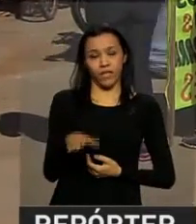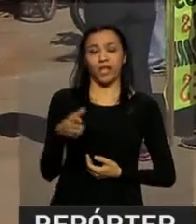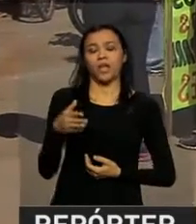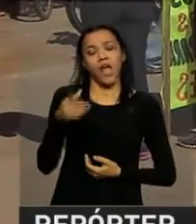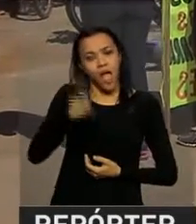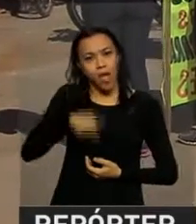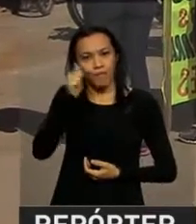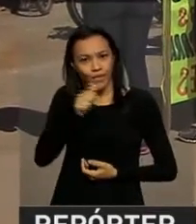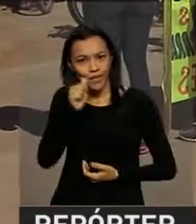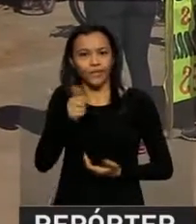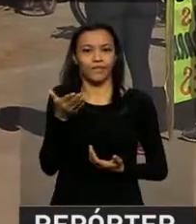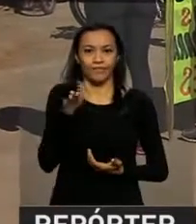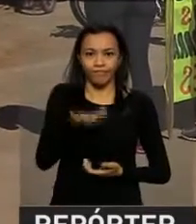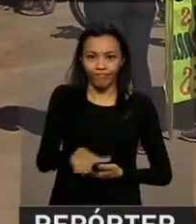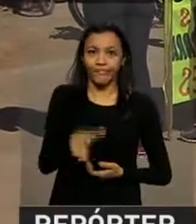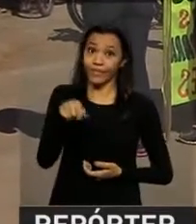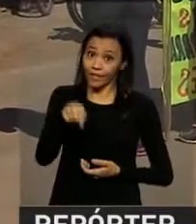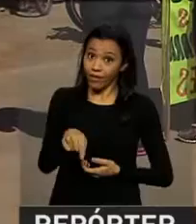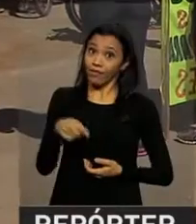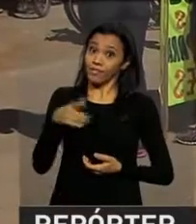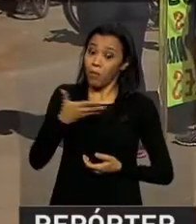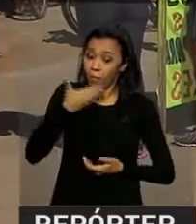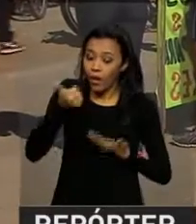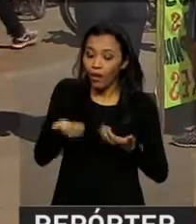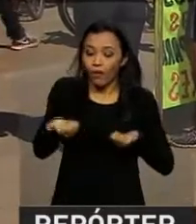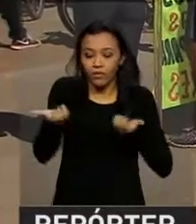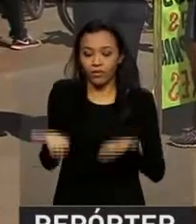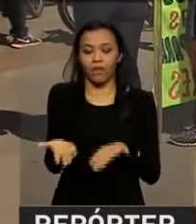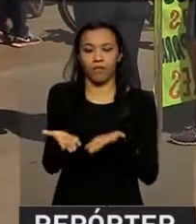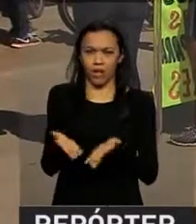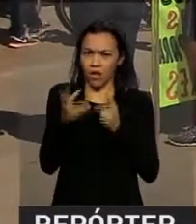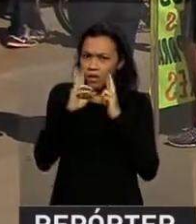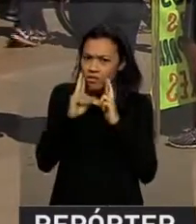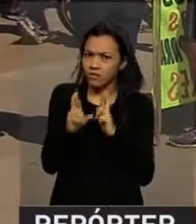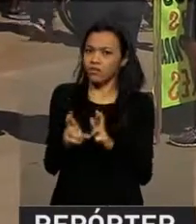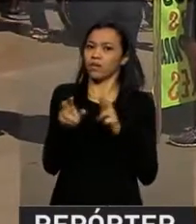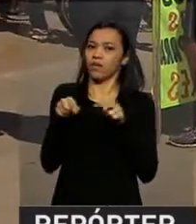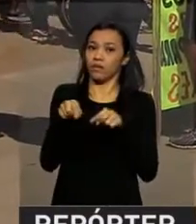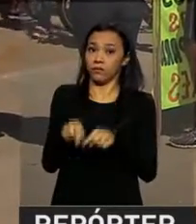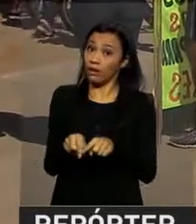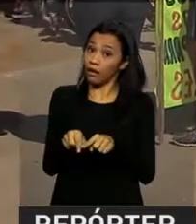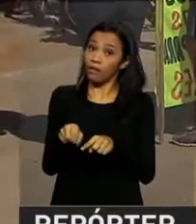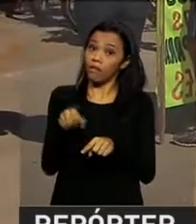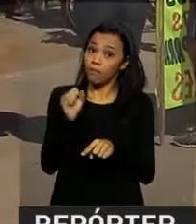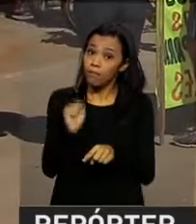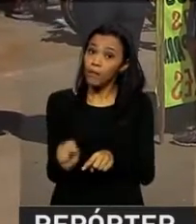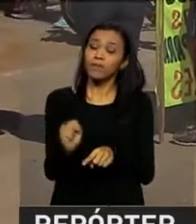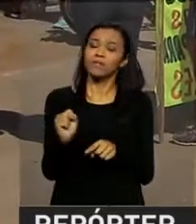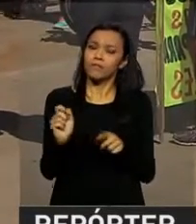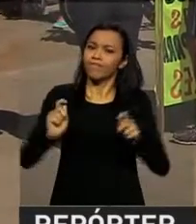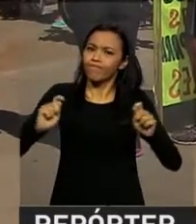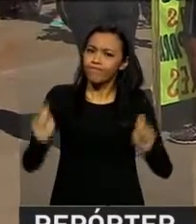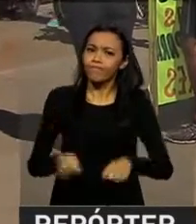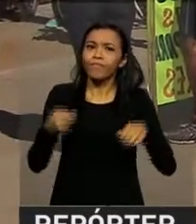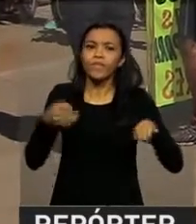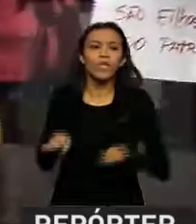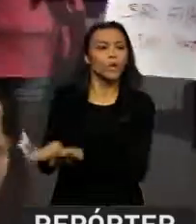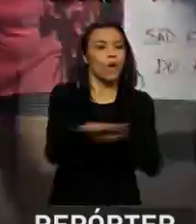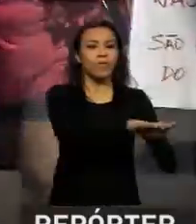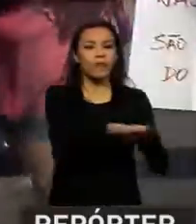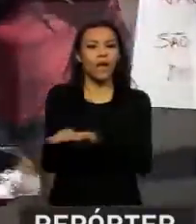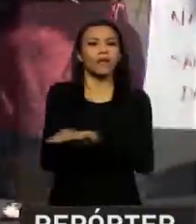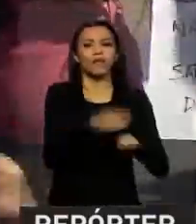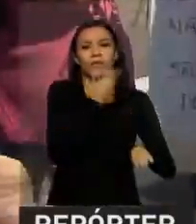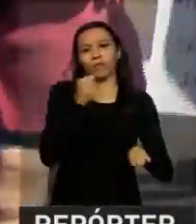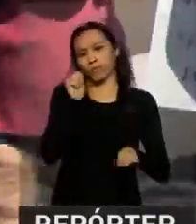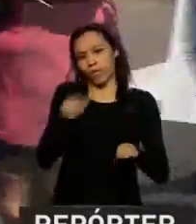é uma menina e ela merece um mundo melhor. Respeito, né, que ela possa ter realmente igualdade de gênero. Não